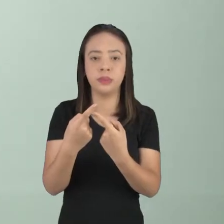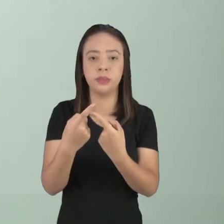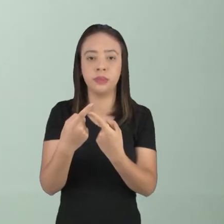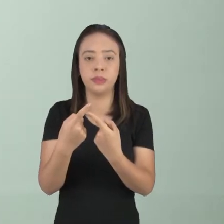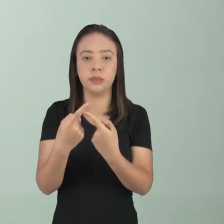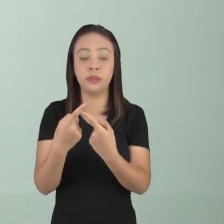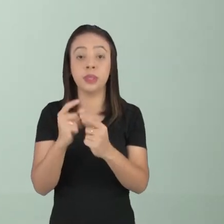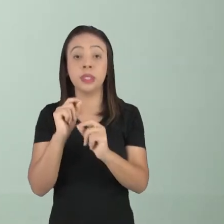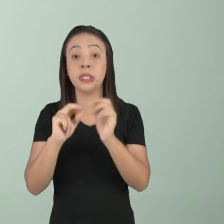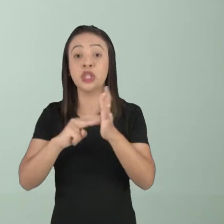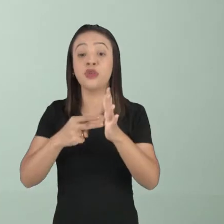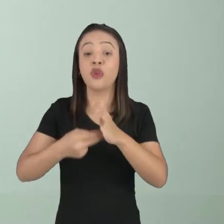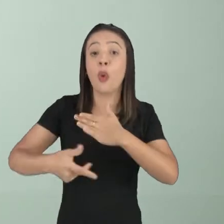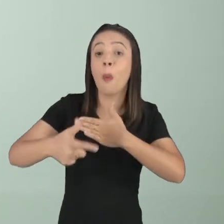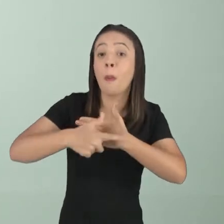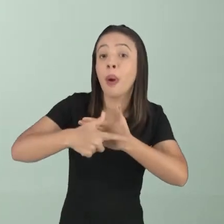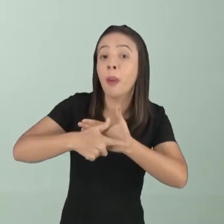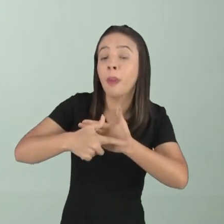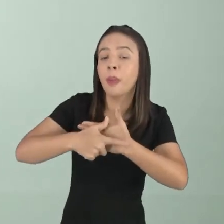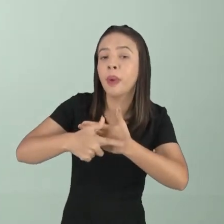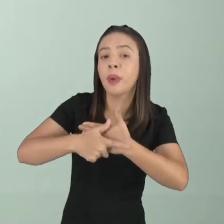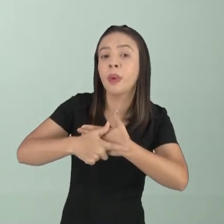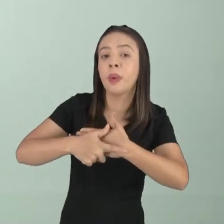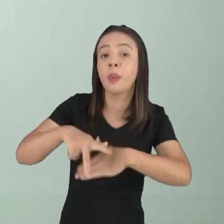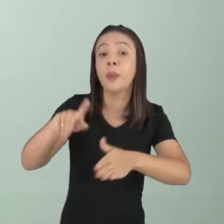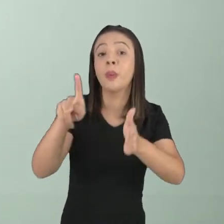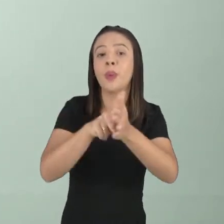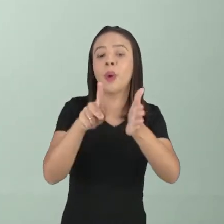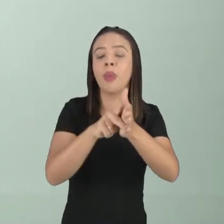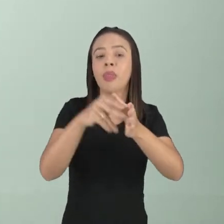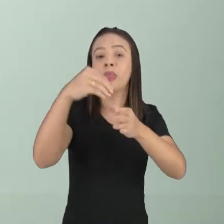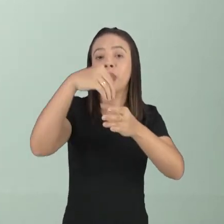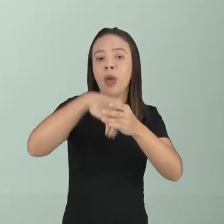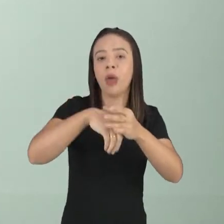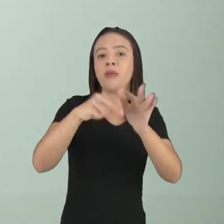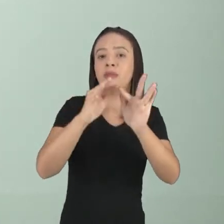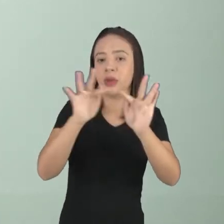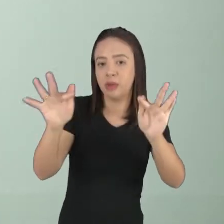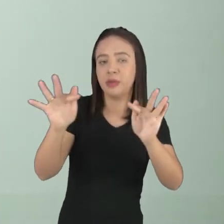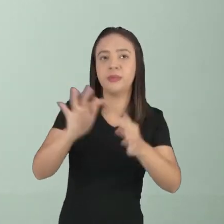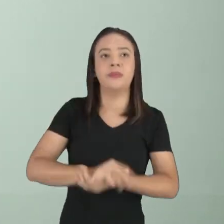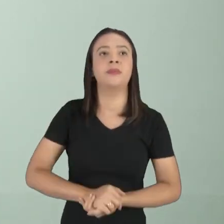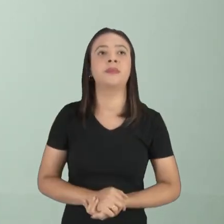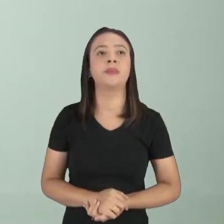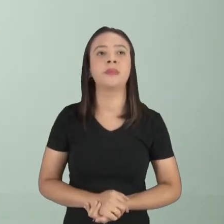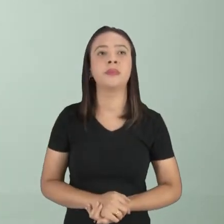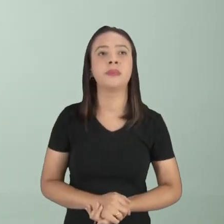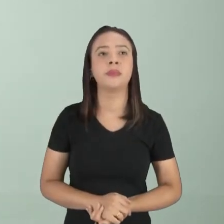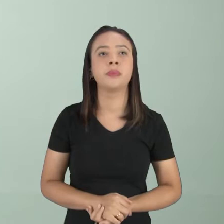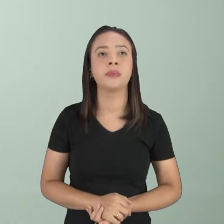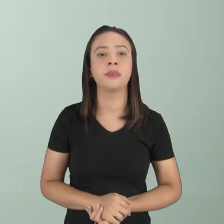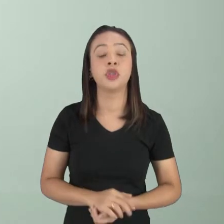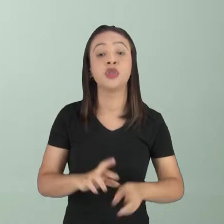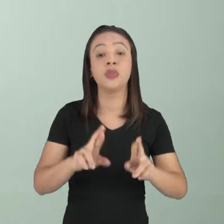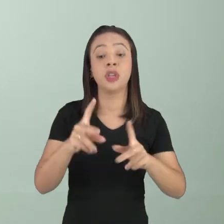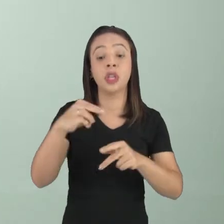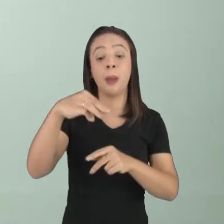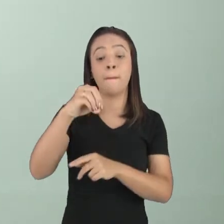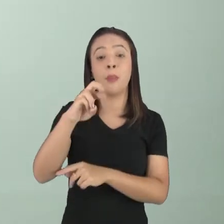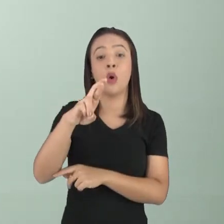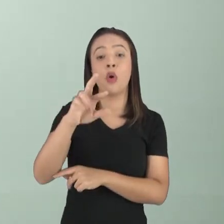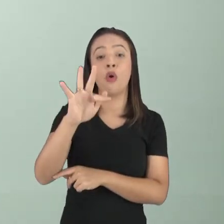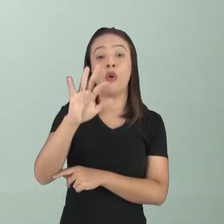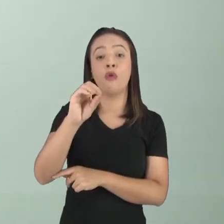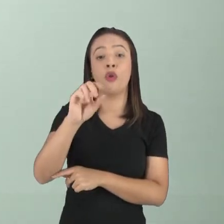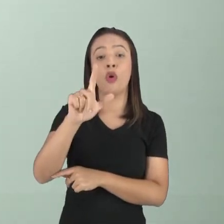Isso aí são funções sintáticas que elas vão exercer dentro daquela sentença, tá? E a morfológica, não. A morfológica